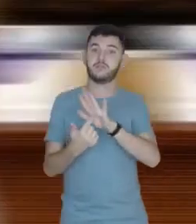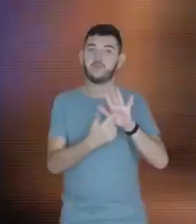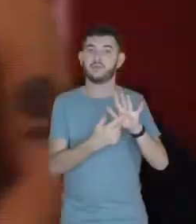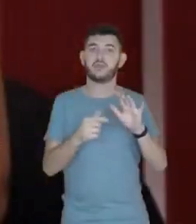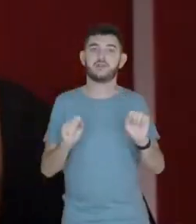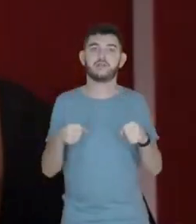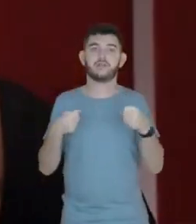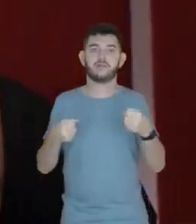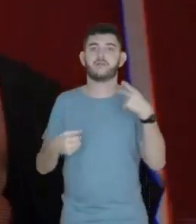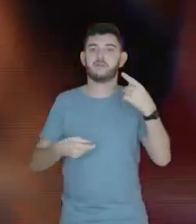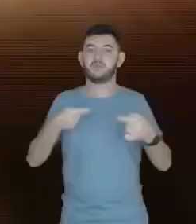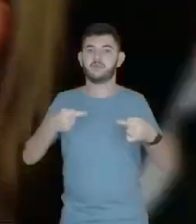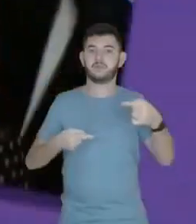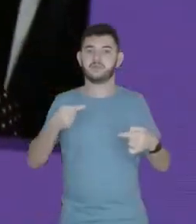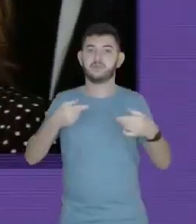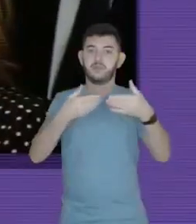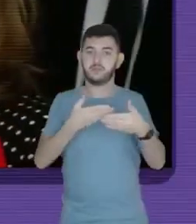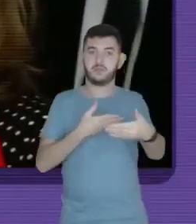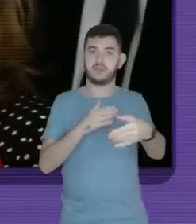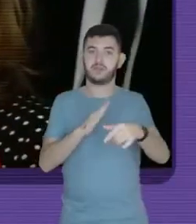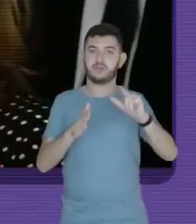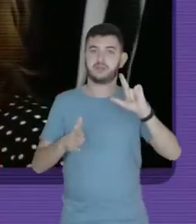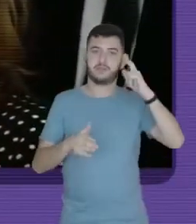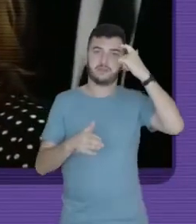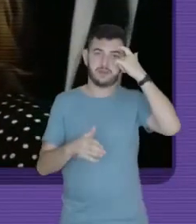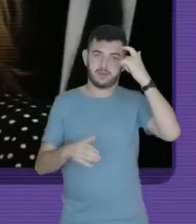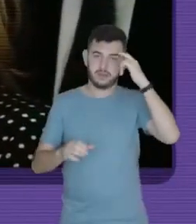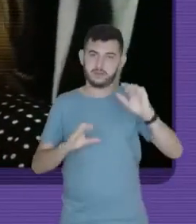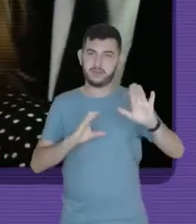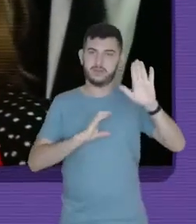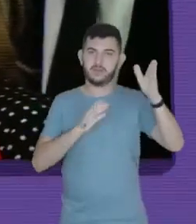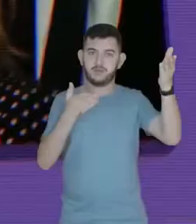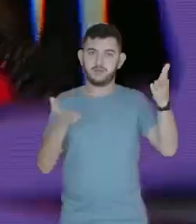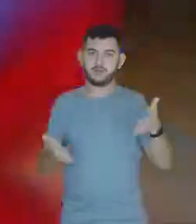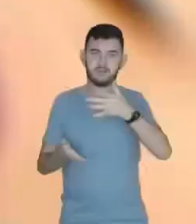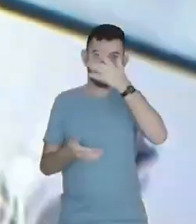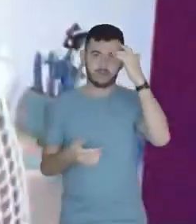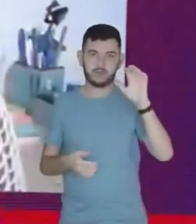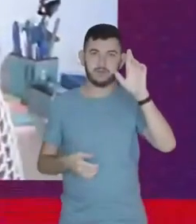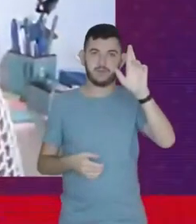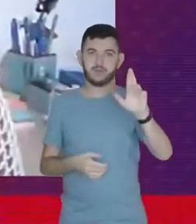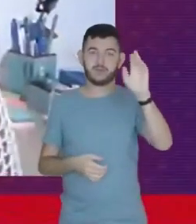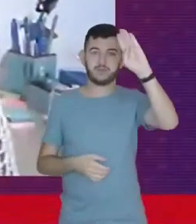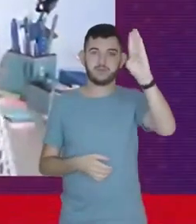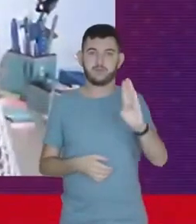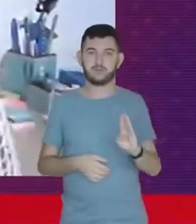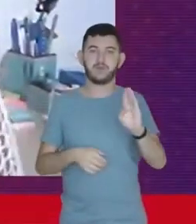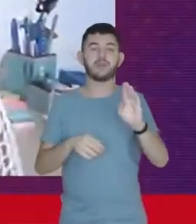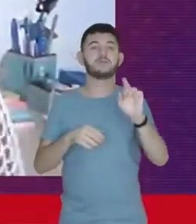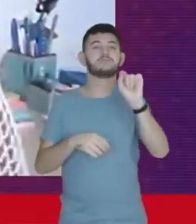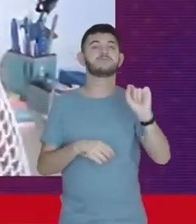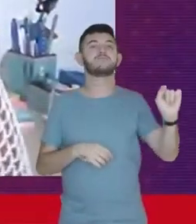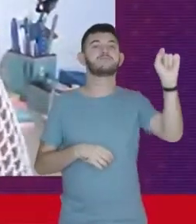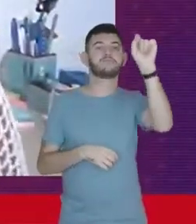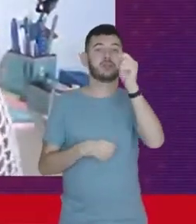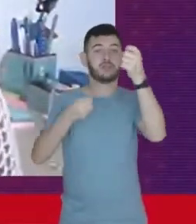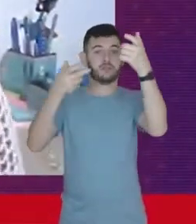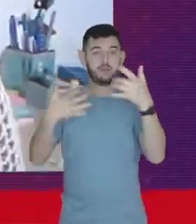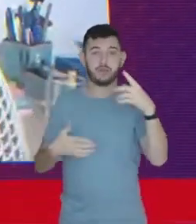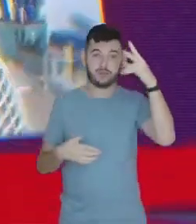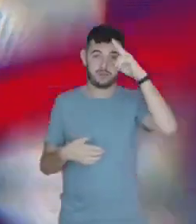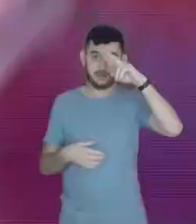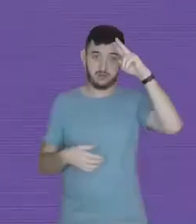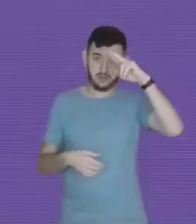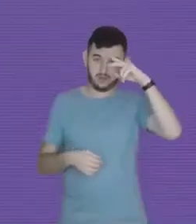começa muito antes de se pensar em uma candidatura, convidamos companheiras de todos os cantos do país para compartilhar suas histórias e trajetórias com a